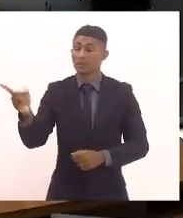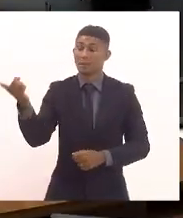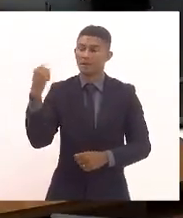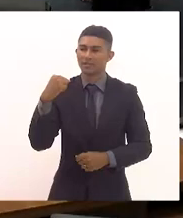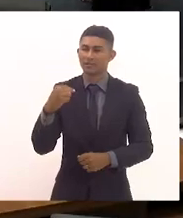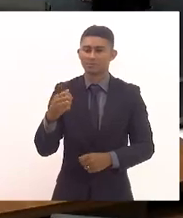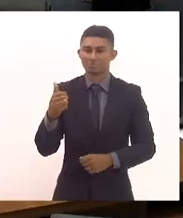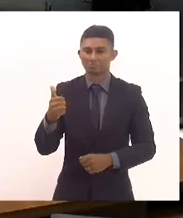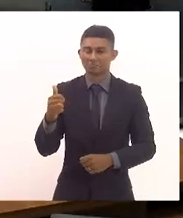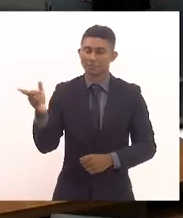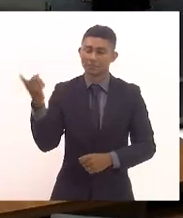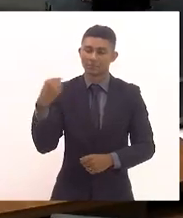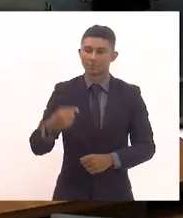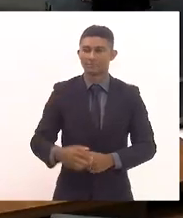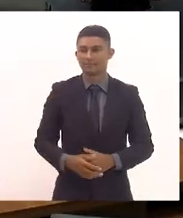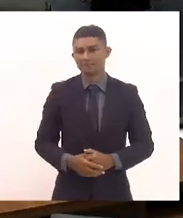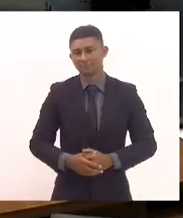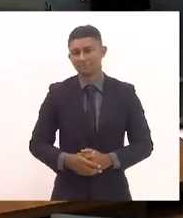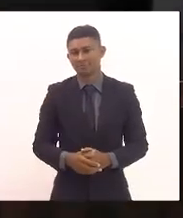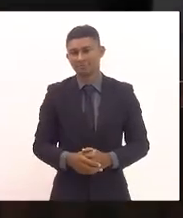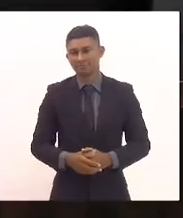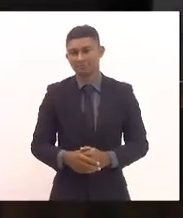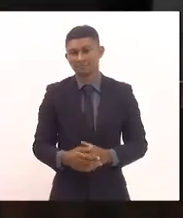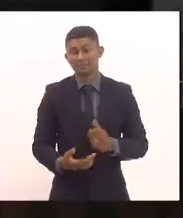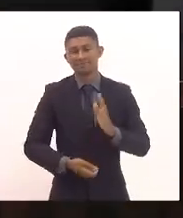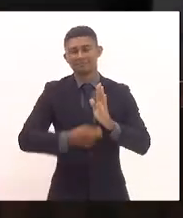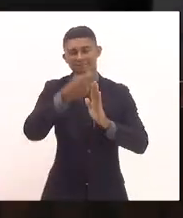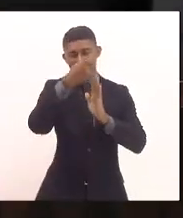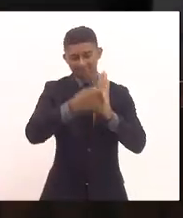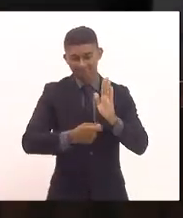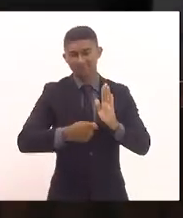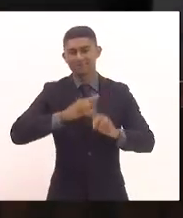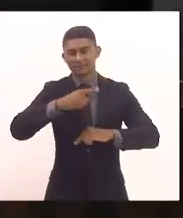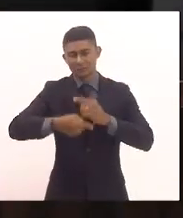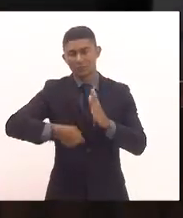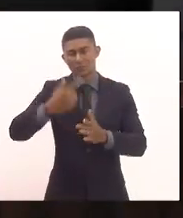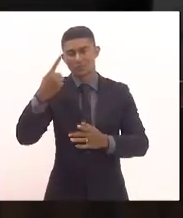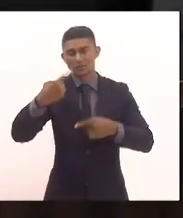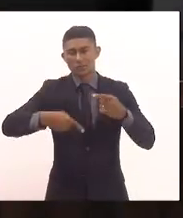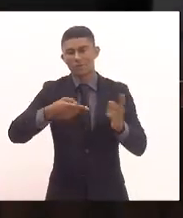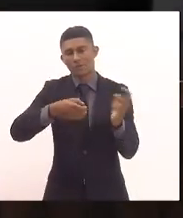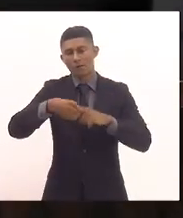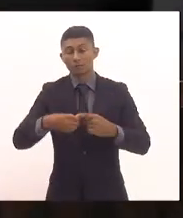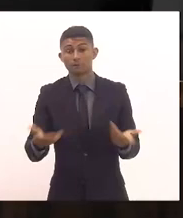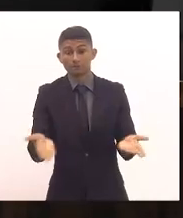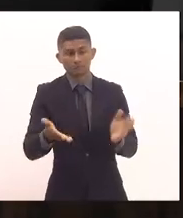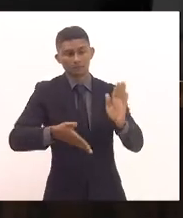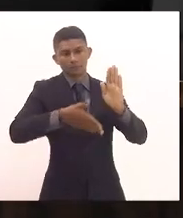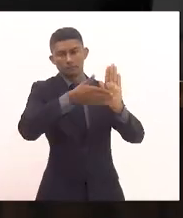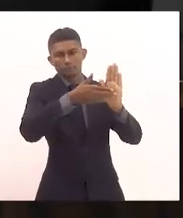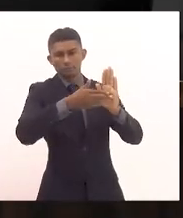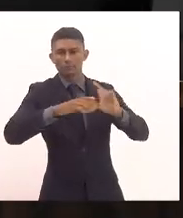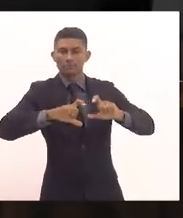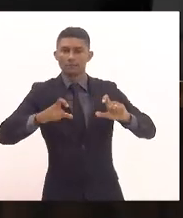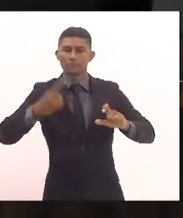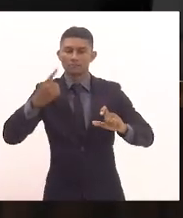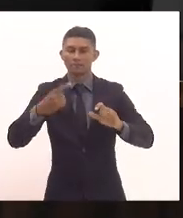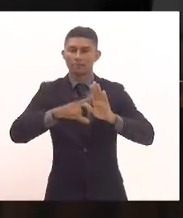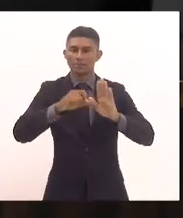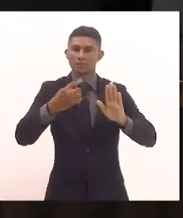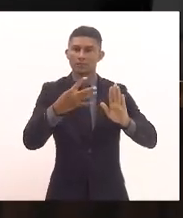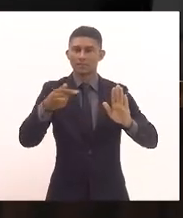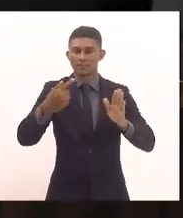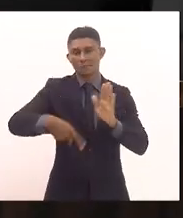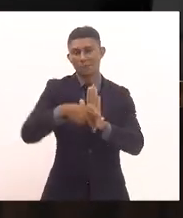Luiz. Vai redação do vencido para a segunda discussão. Incluído na ordem do dia, de acordo com o parágrafo 1º do artigo 47 do